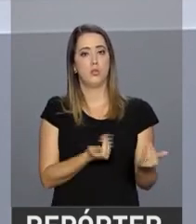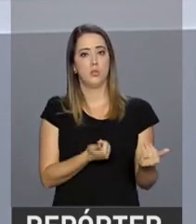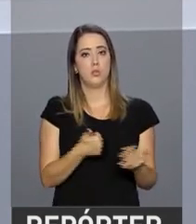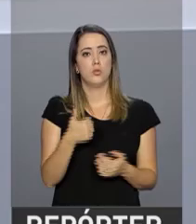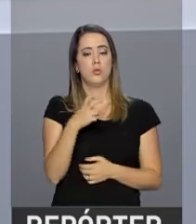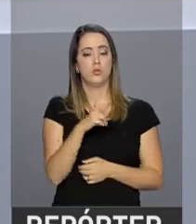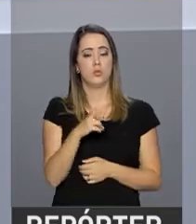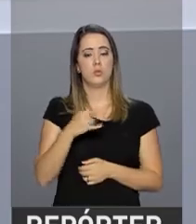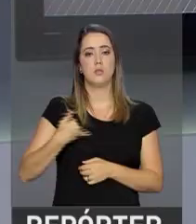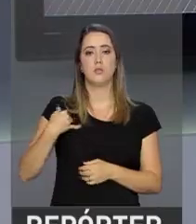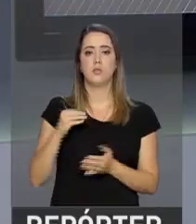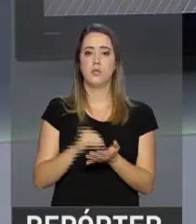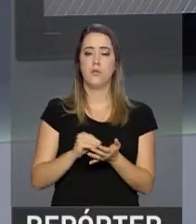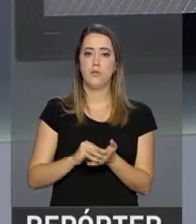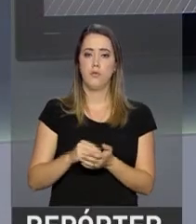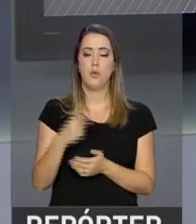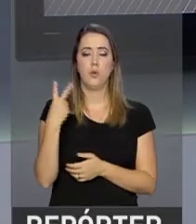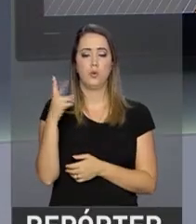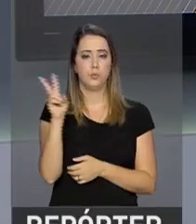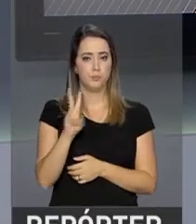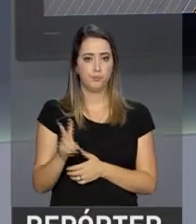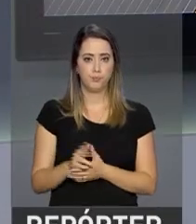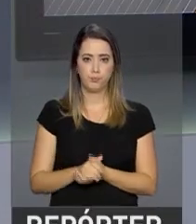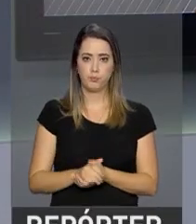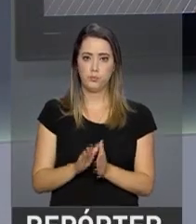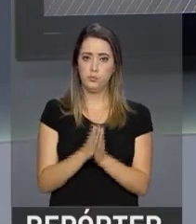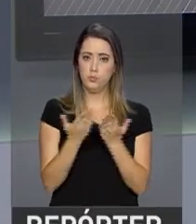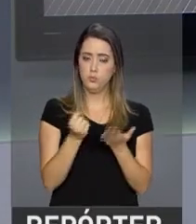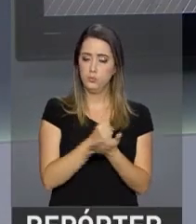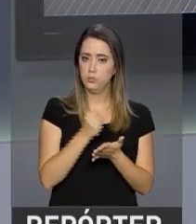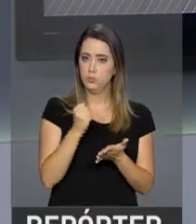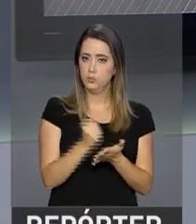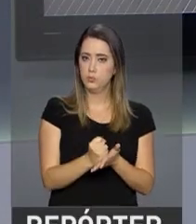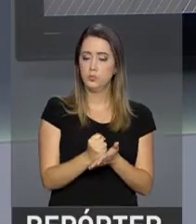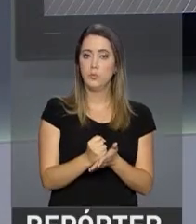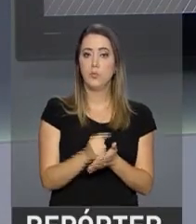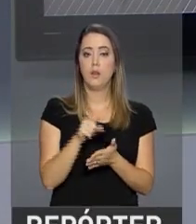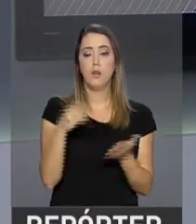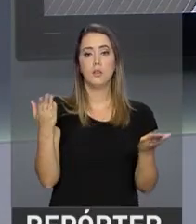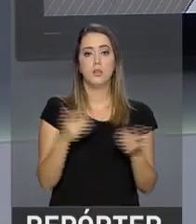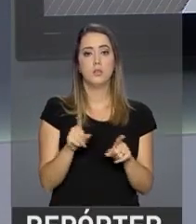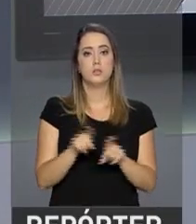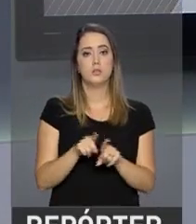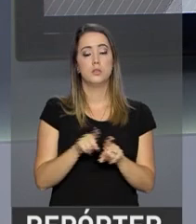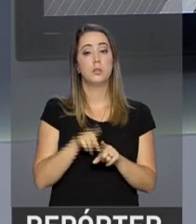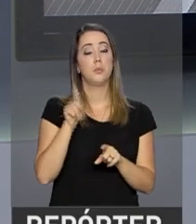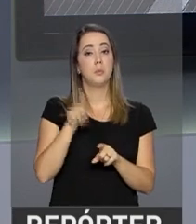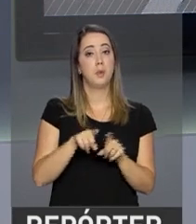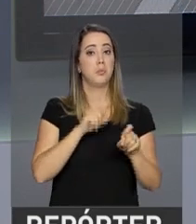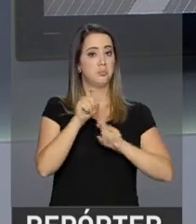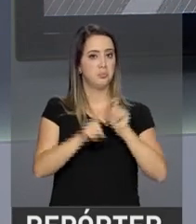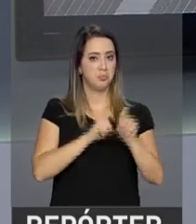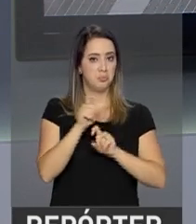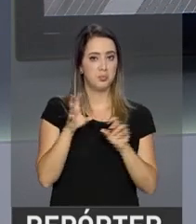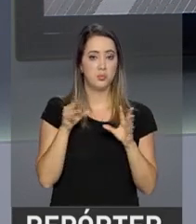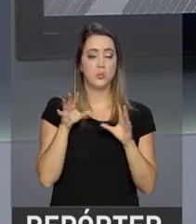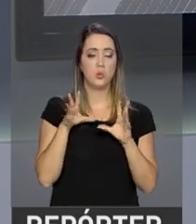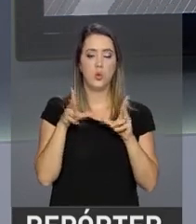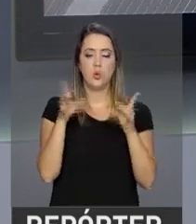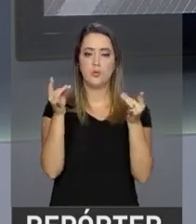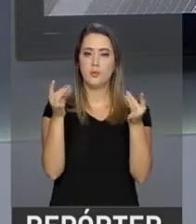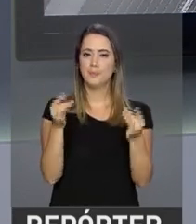as duas doses a carteira de trabalho e previdência social agora também é digital todas aquelas informações